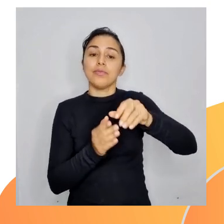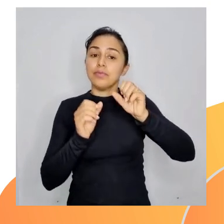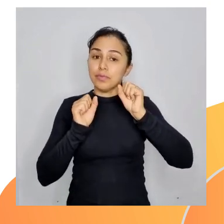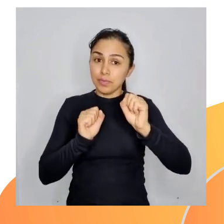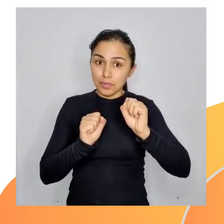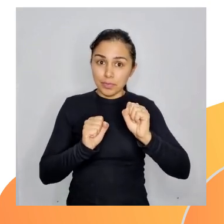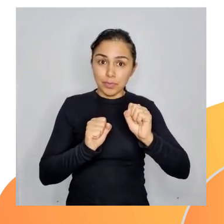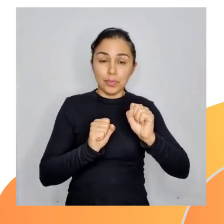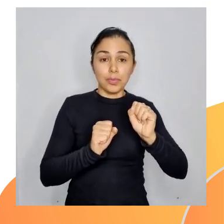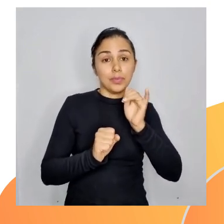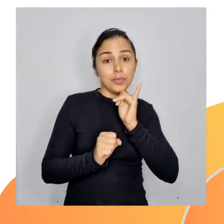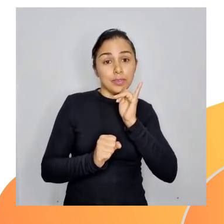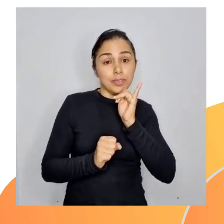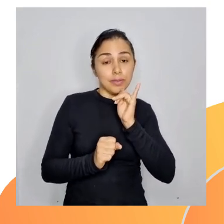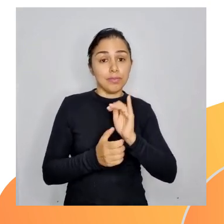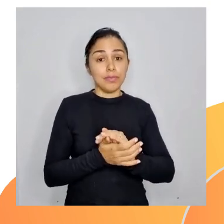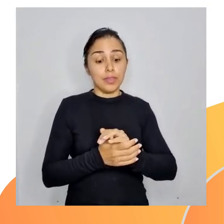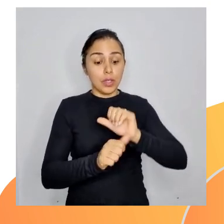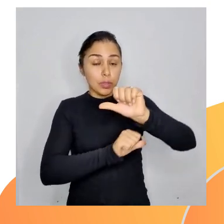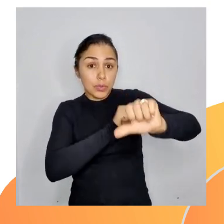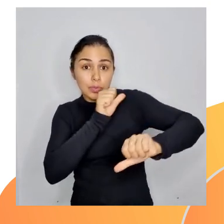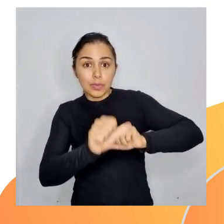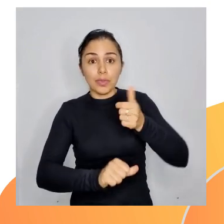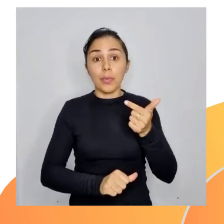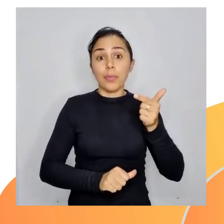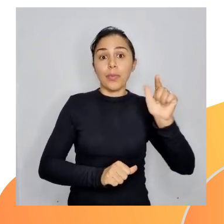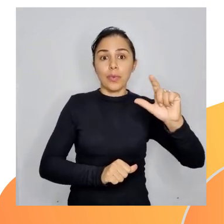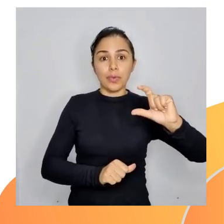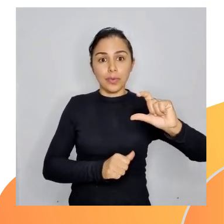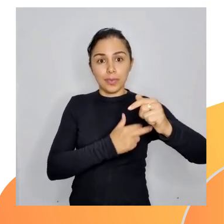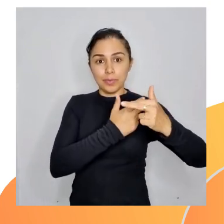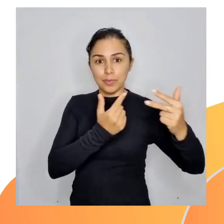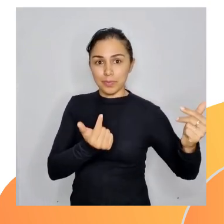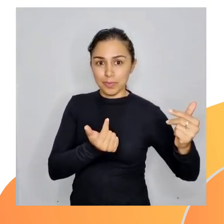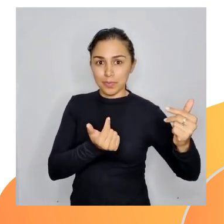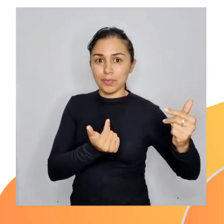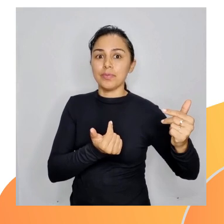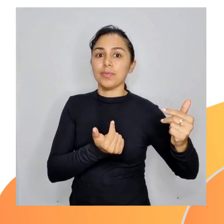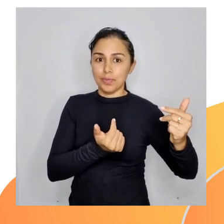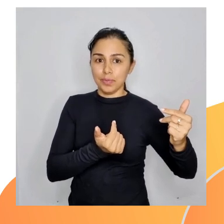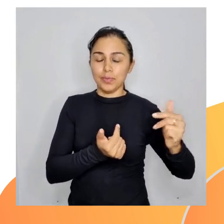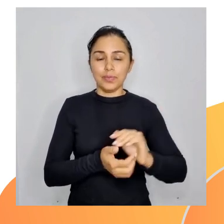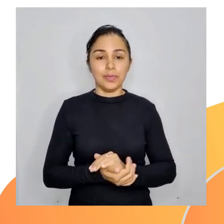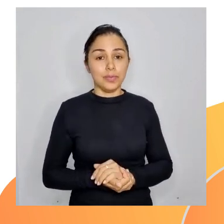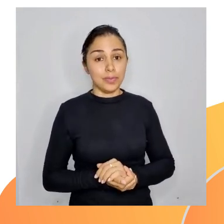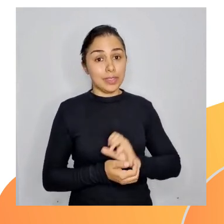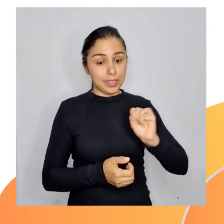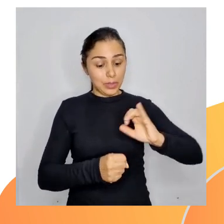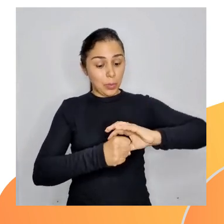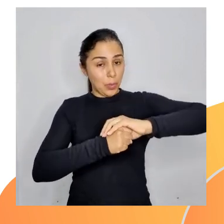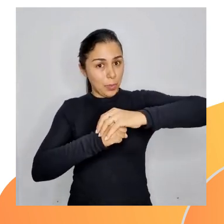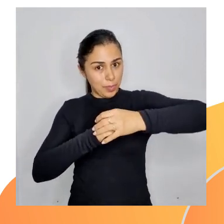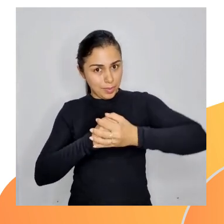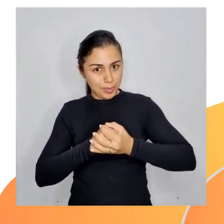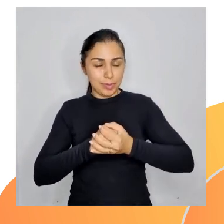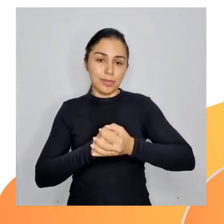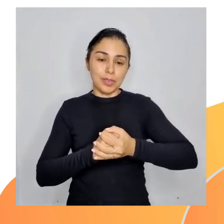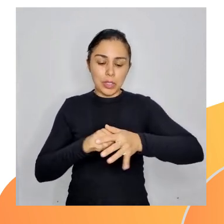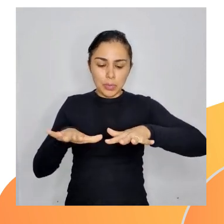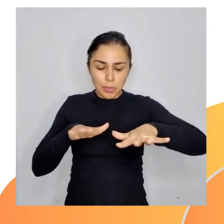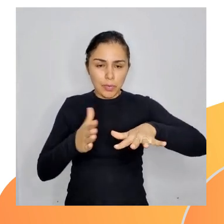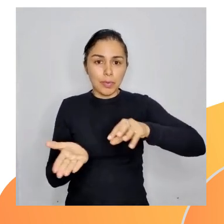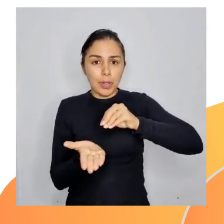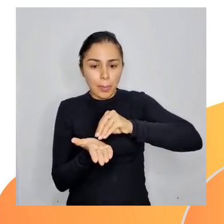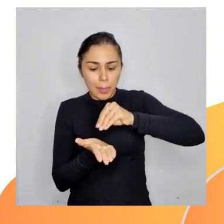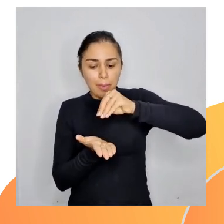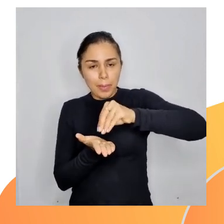ser transformado, ele pode virar uma outra peça, ok? Então, quando o peão ele sai do seu local de origem, ele